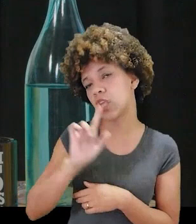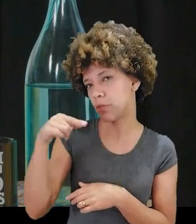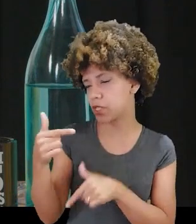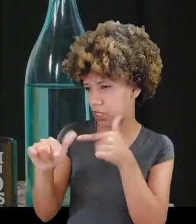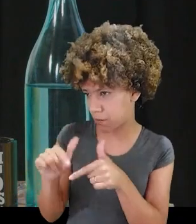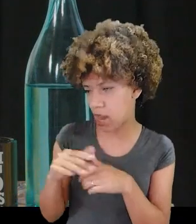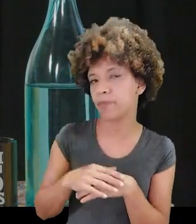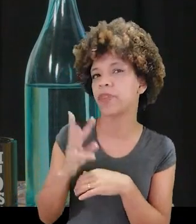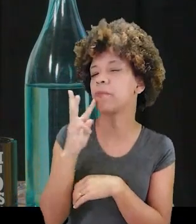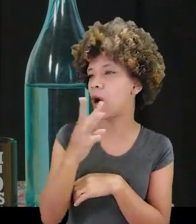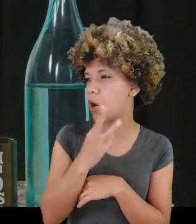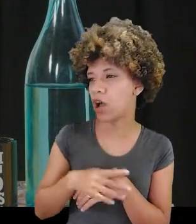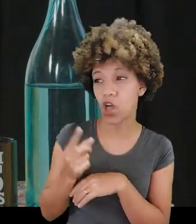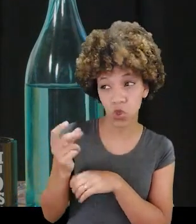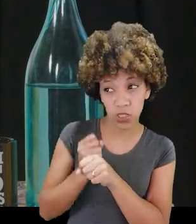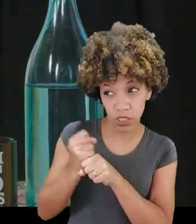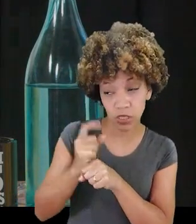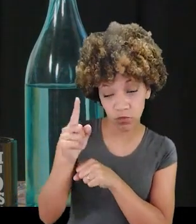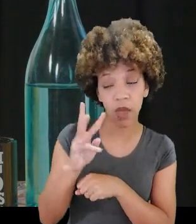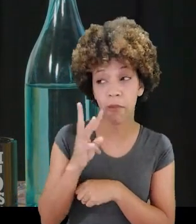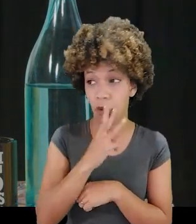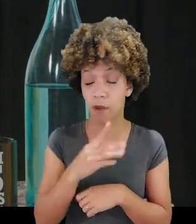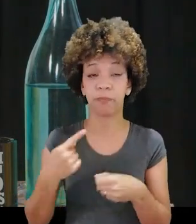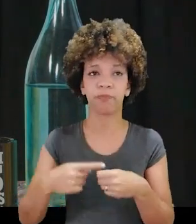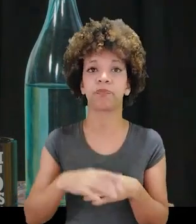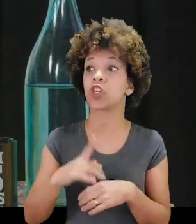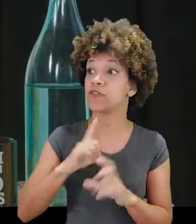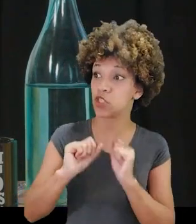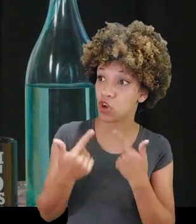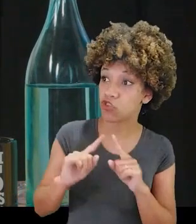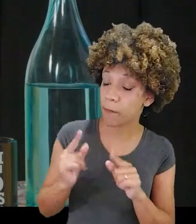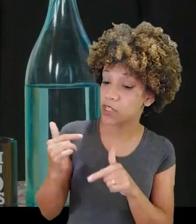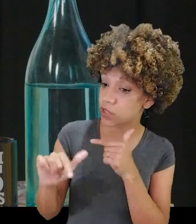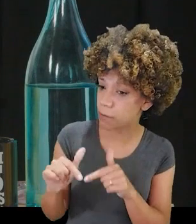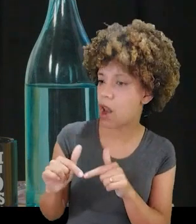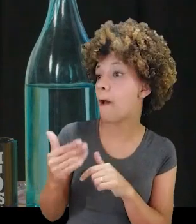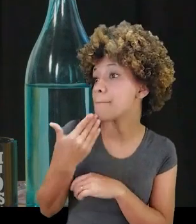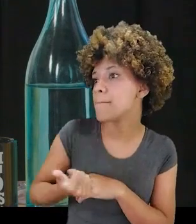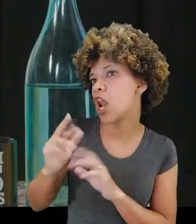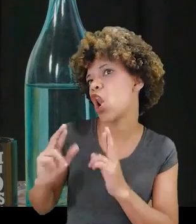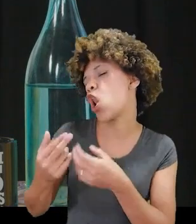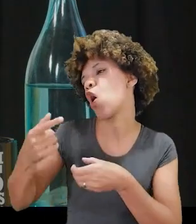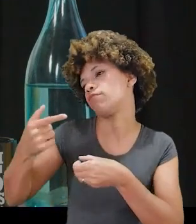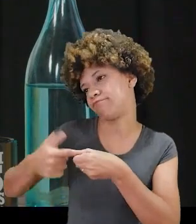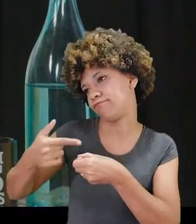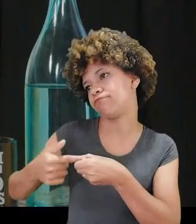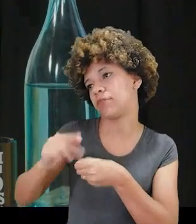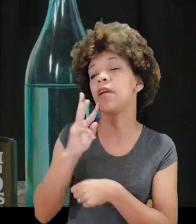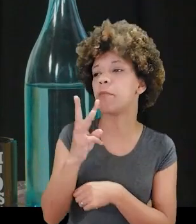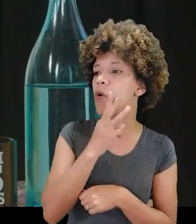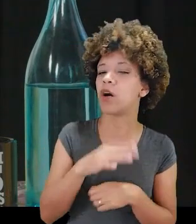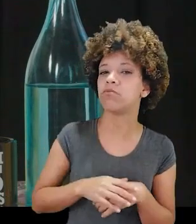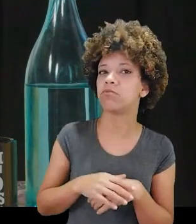depois eu fui trabalhar no outro roxo e mal ai lá eu passei 12 anos só nesse posto e eu tive sorte em Mauá mas eu trabalhar no melhor posto de Mauá